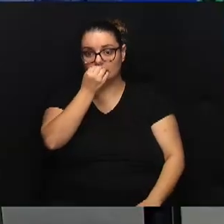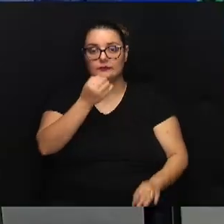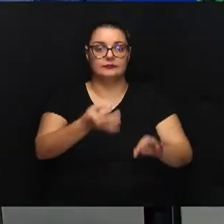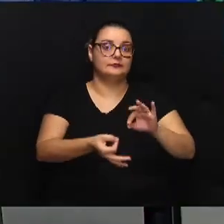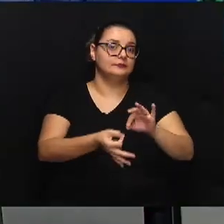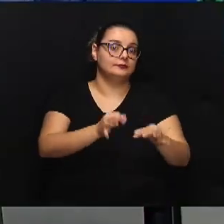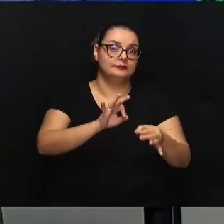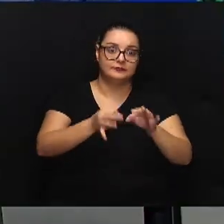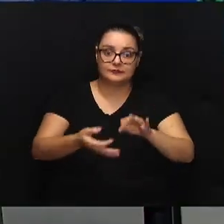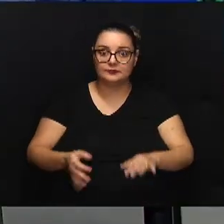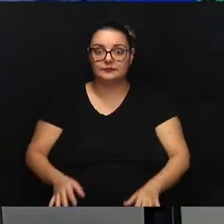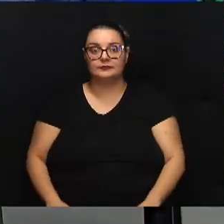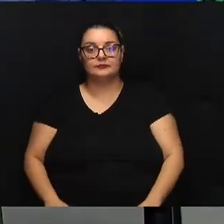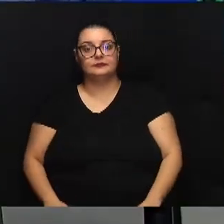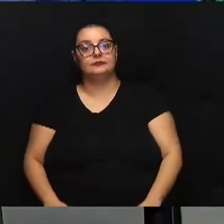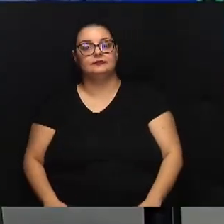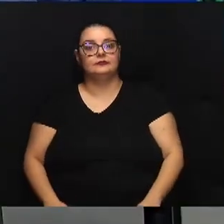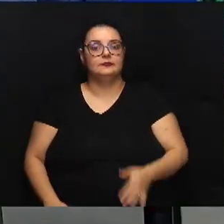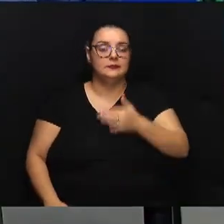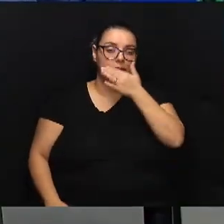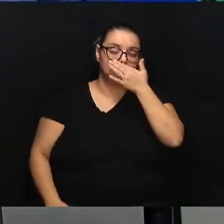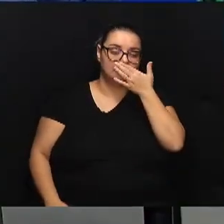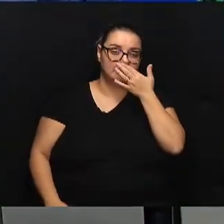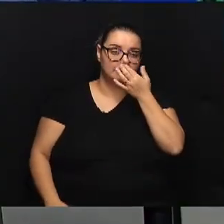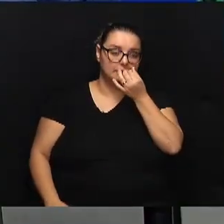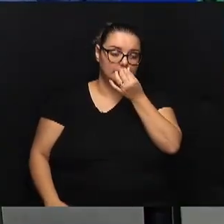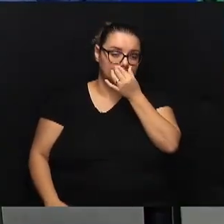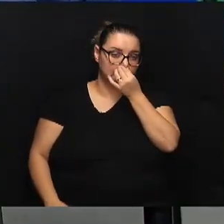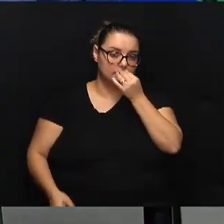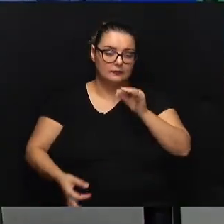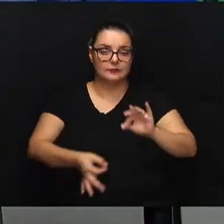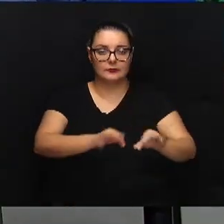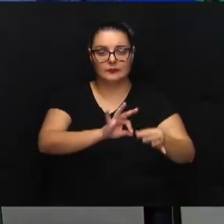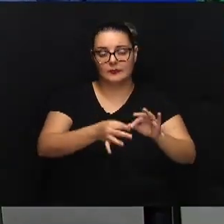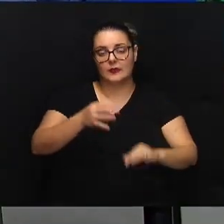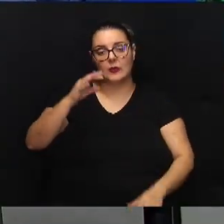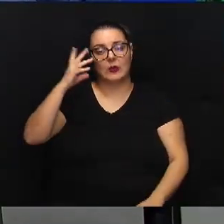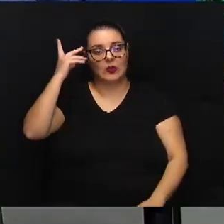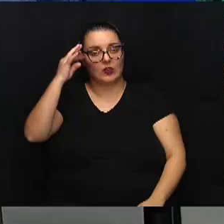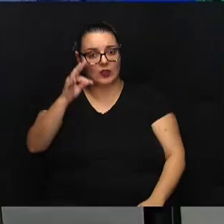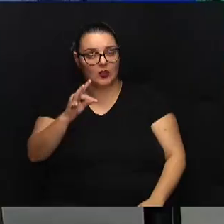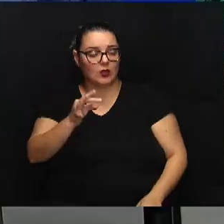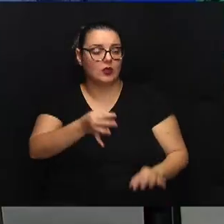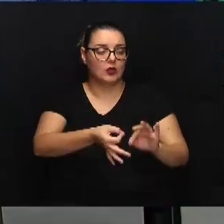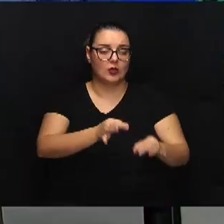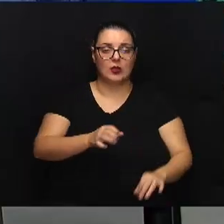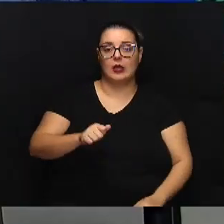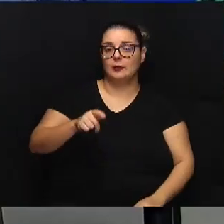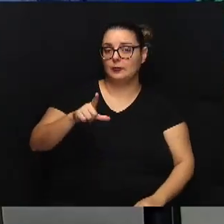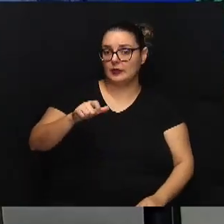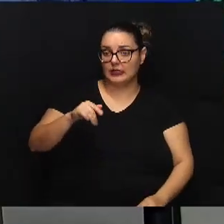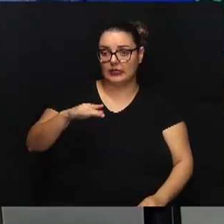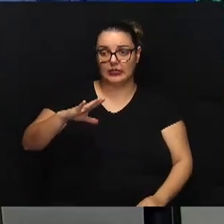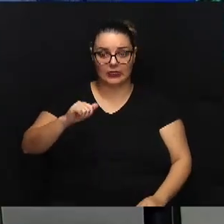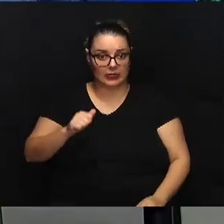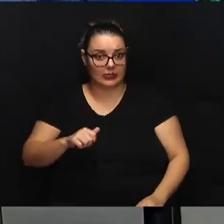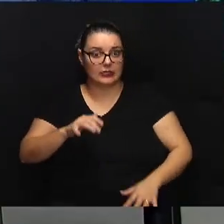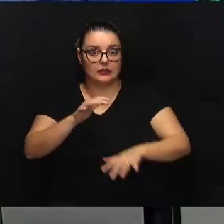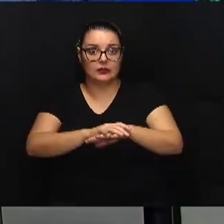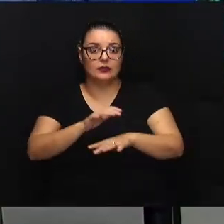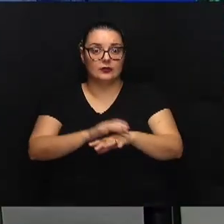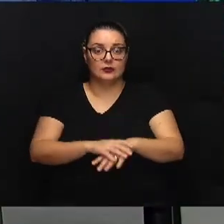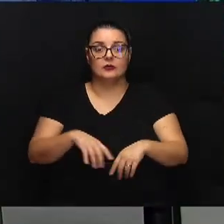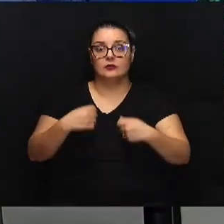né? Física aplicada, física teórica, a questão de cálculos matemáticos, porque a gente precisa entender